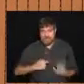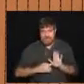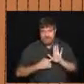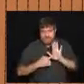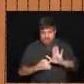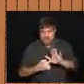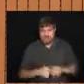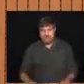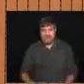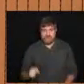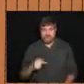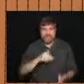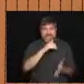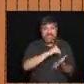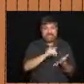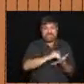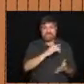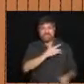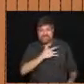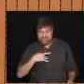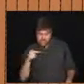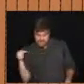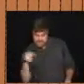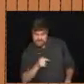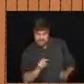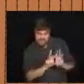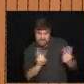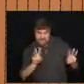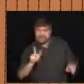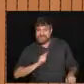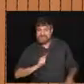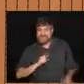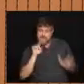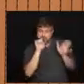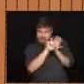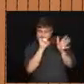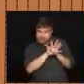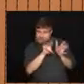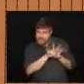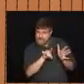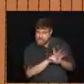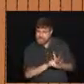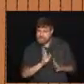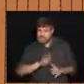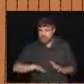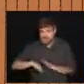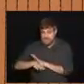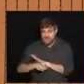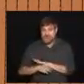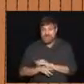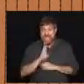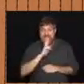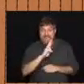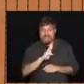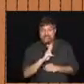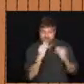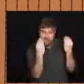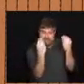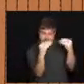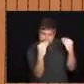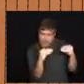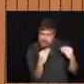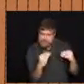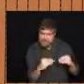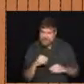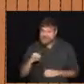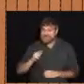hot site da Secretaria de Saúde. Lá vai ter várias perguntas já que são mais comuns com respostas. E se tiver